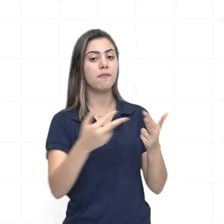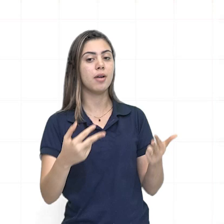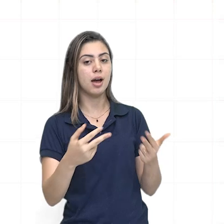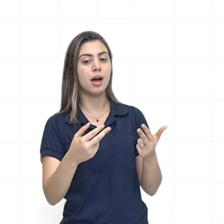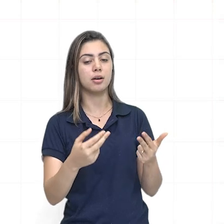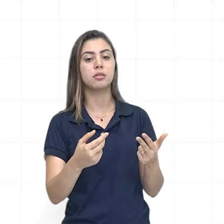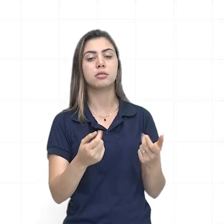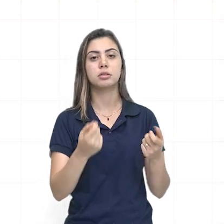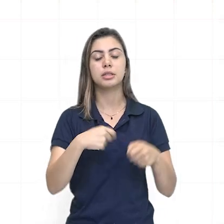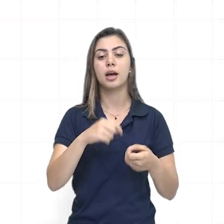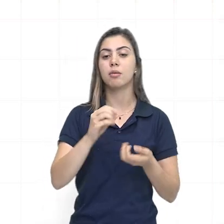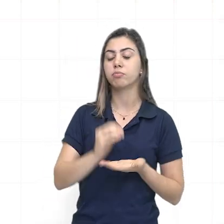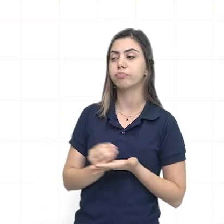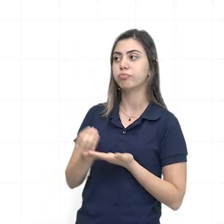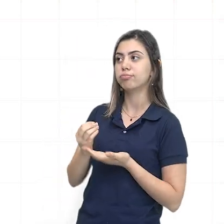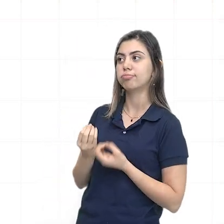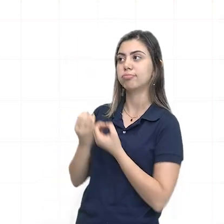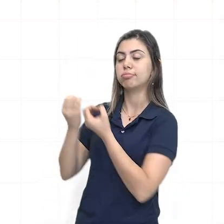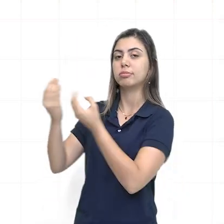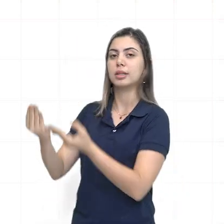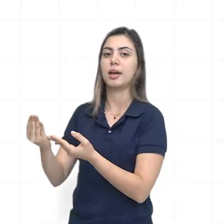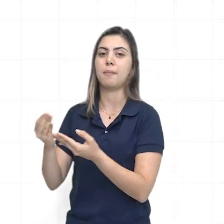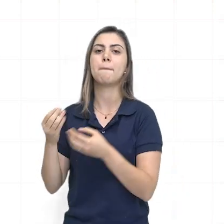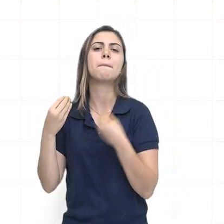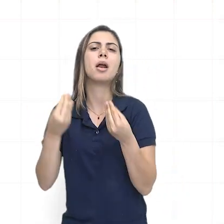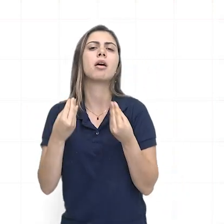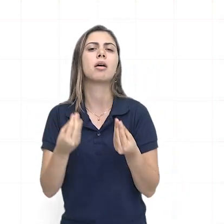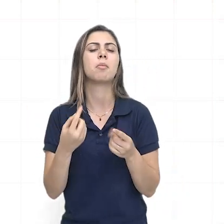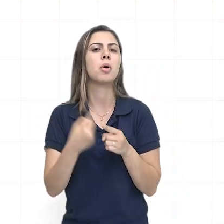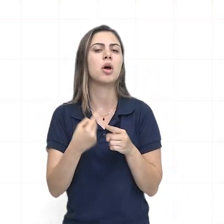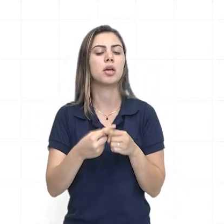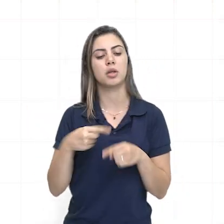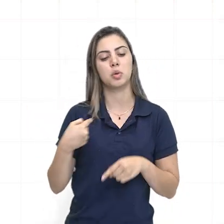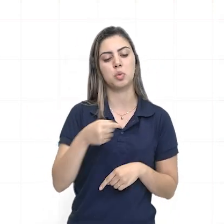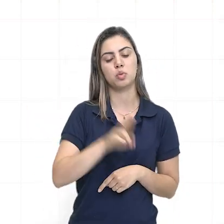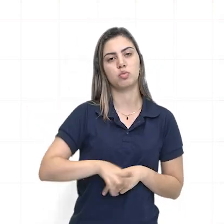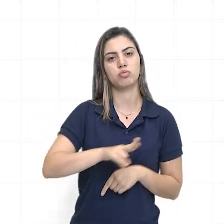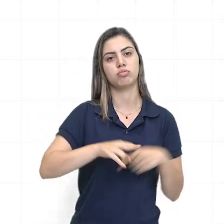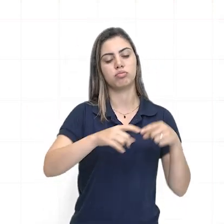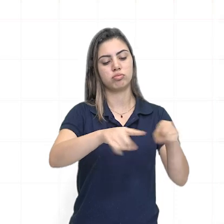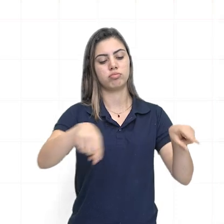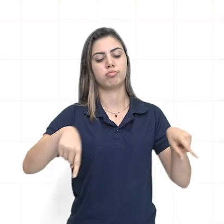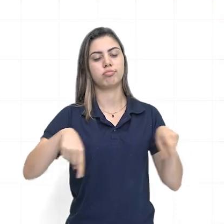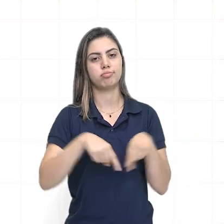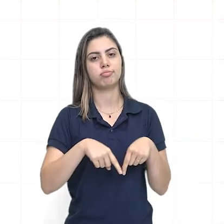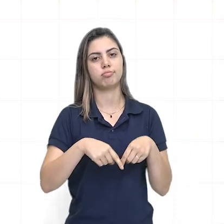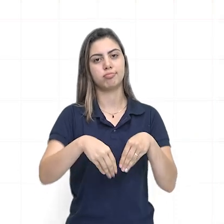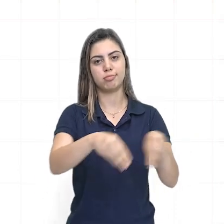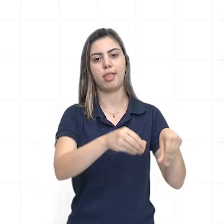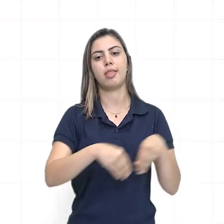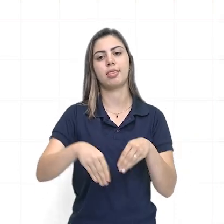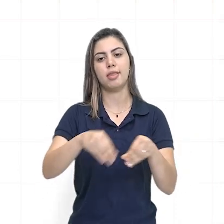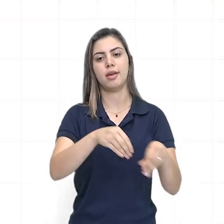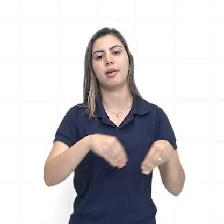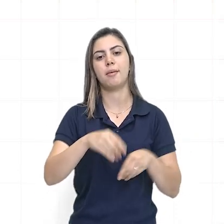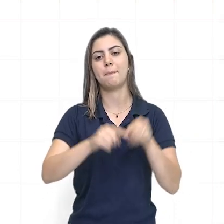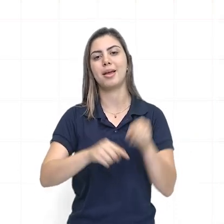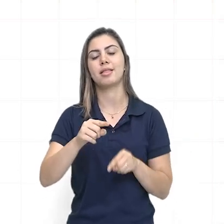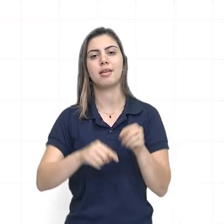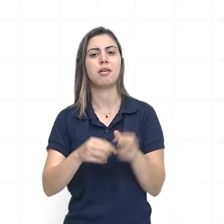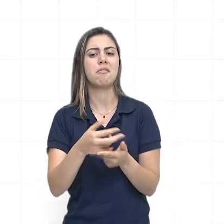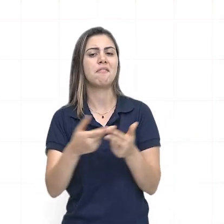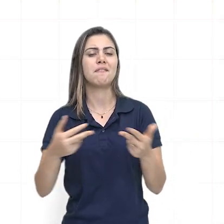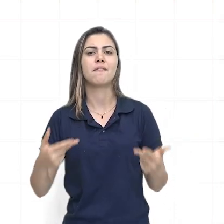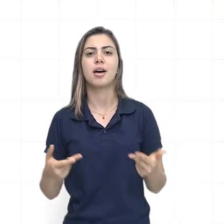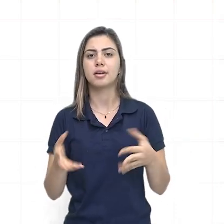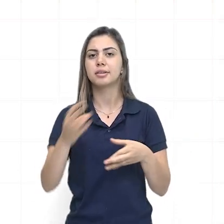servos deviam ao senhor pelo uso justamente, né, dos instrumentos gerais dentro